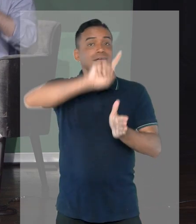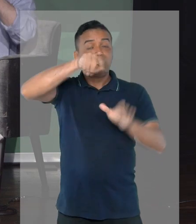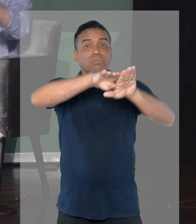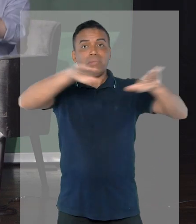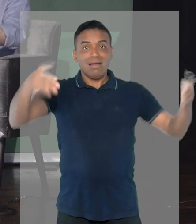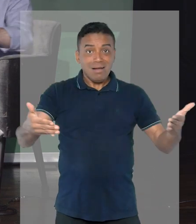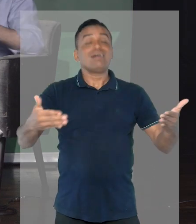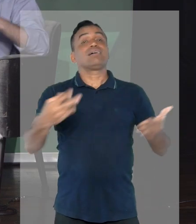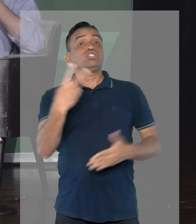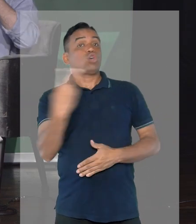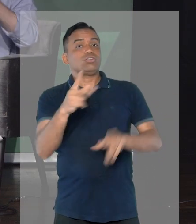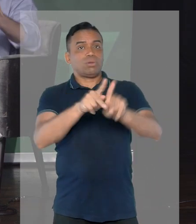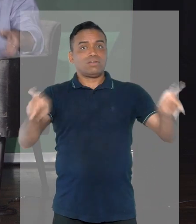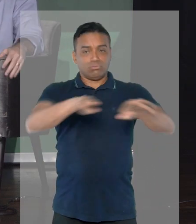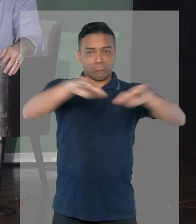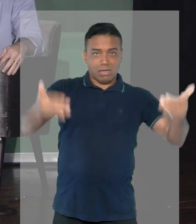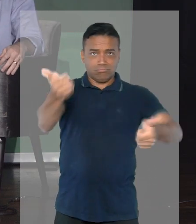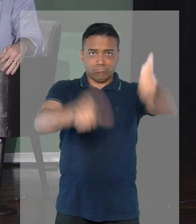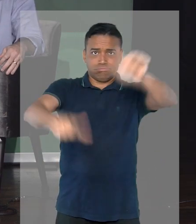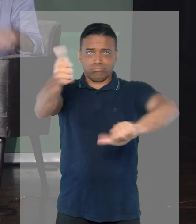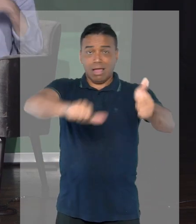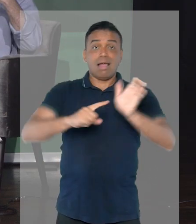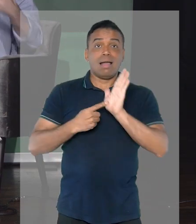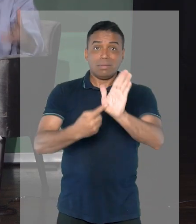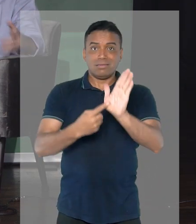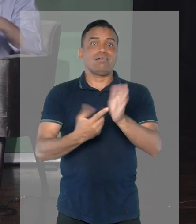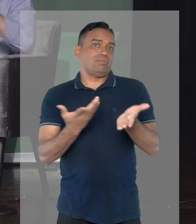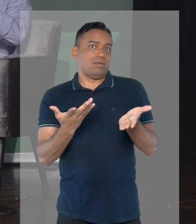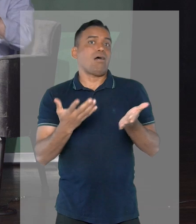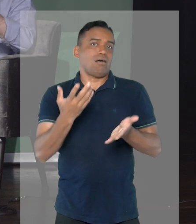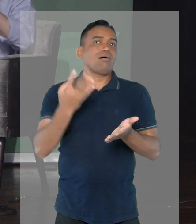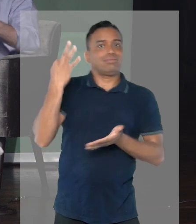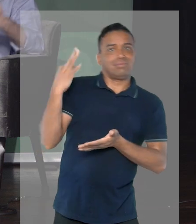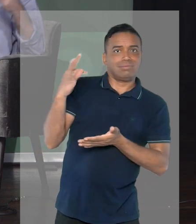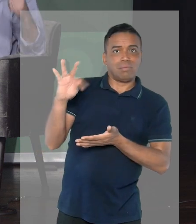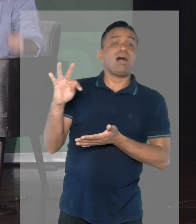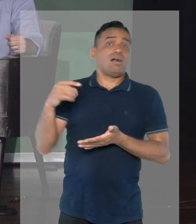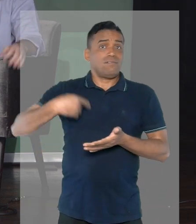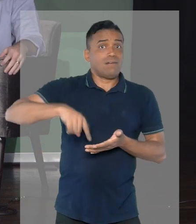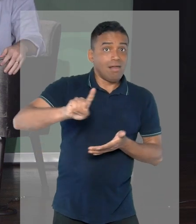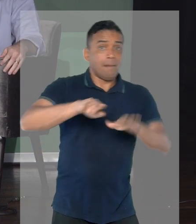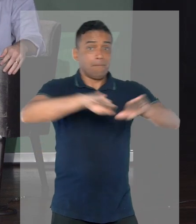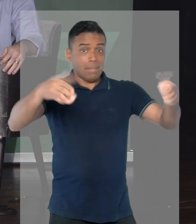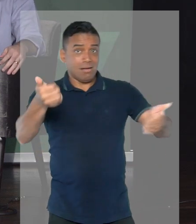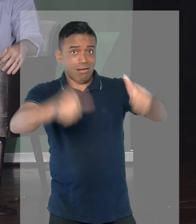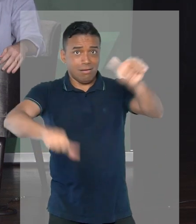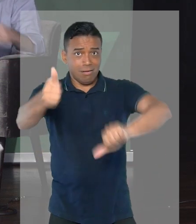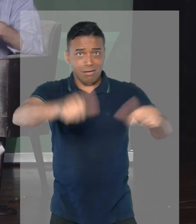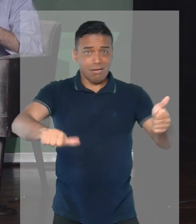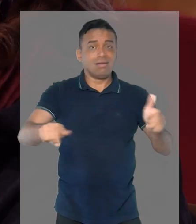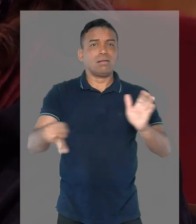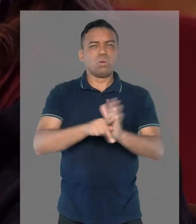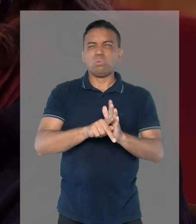qualificação, mais 2 professores na banca, a gente apresenta uma parte do trabalho, eles vão lá. Nessa banca, na ocasião,